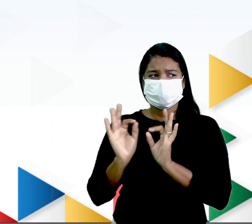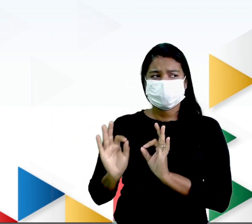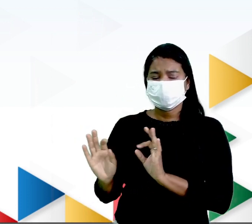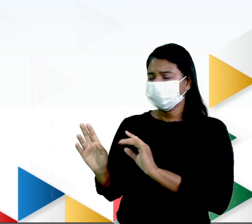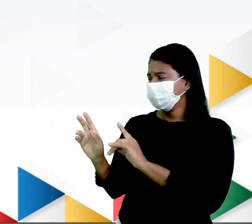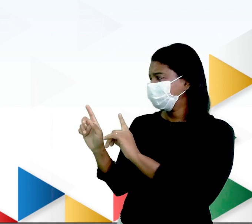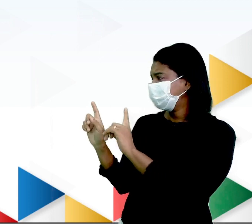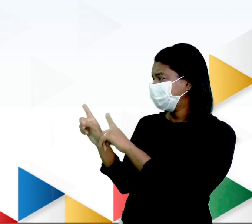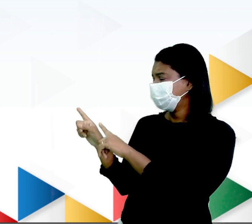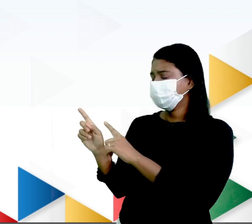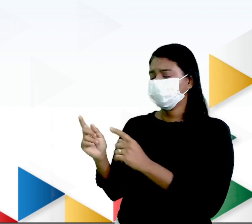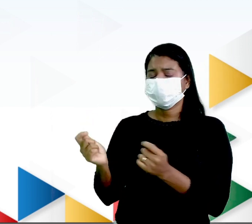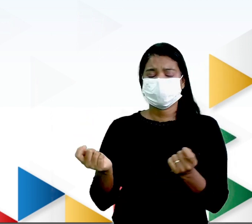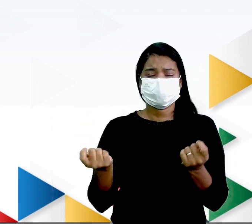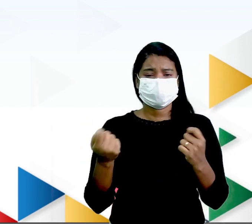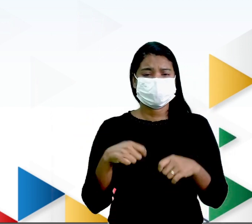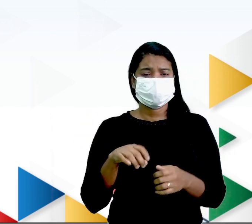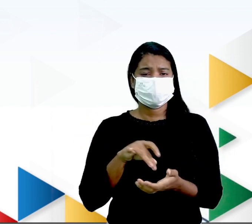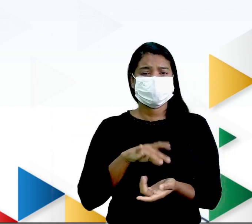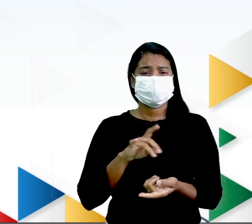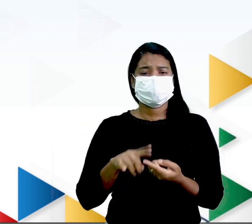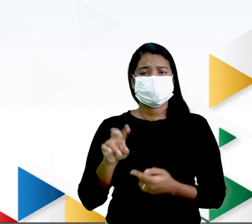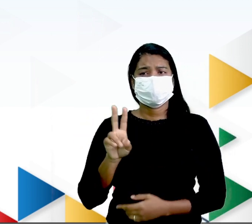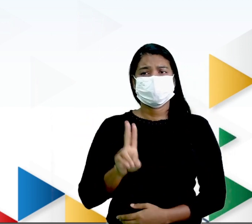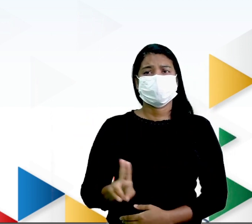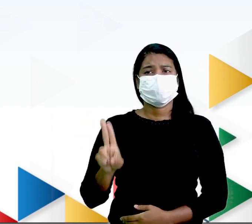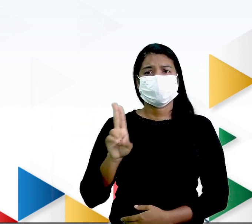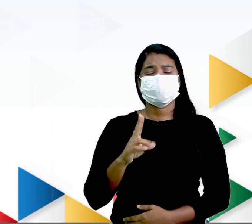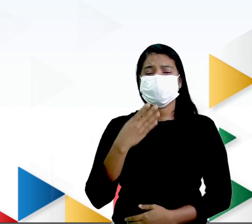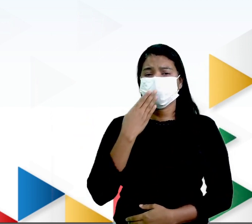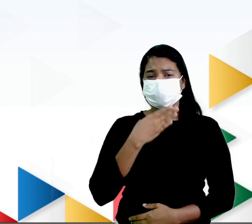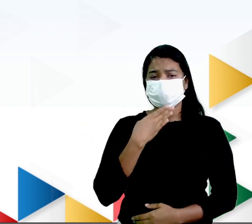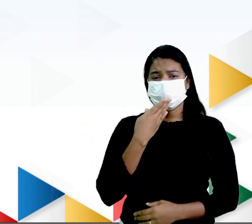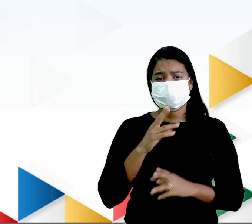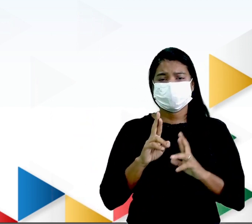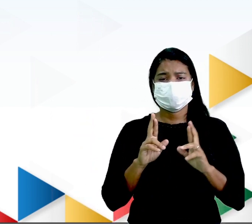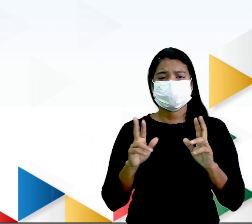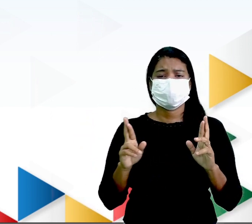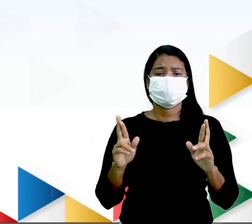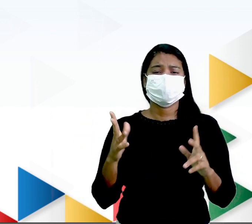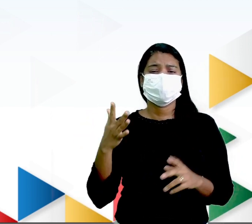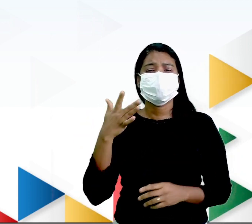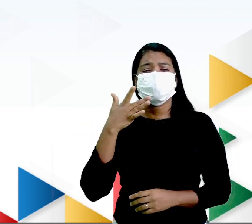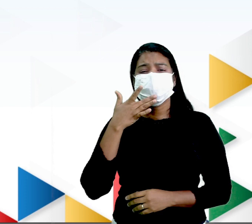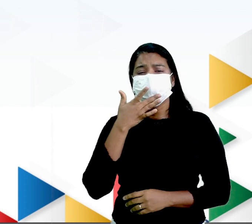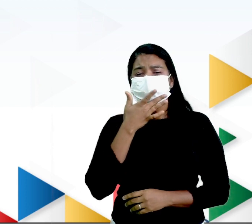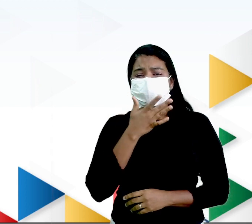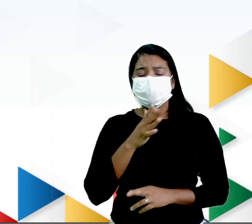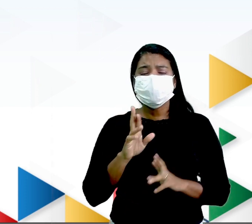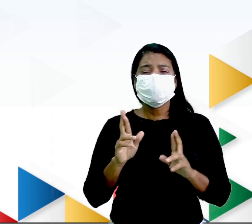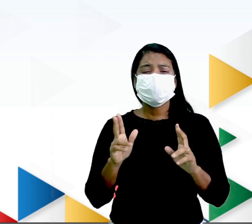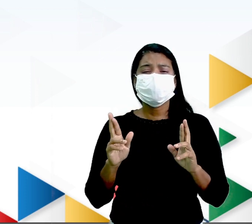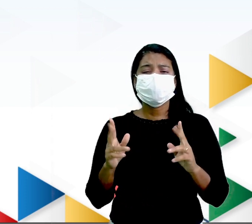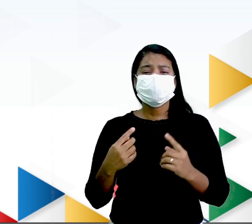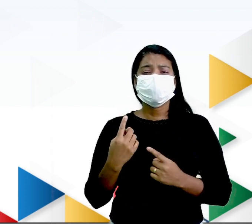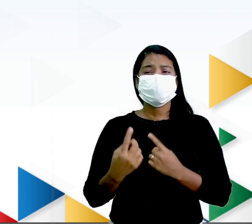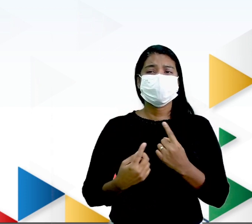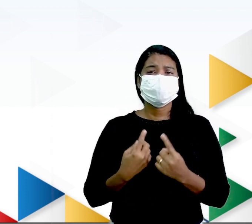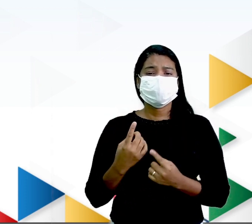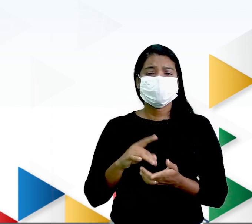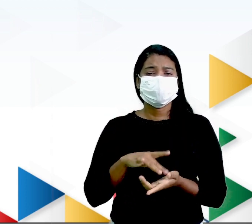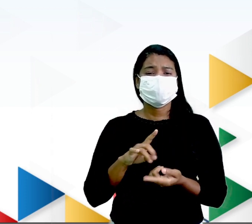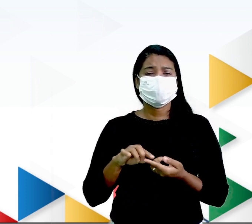a possibilidade de utilizar doces diferentes, com sabores diferentes e cada um deles